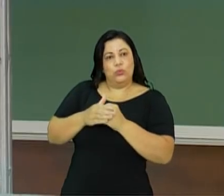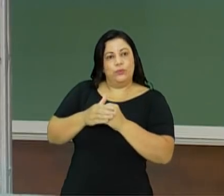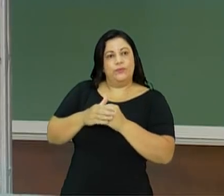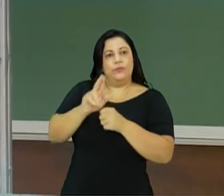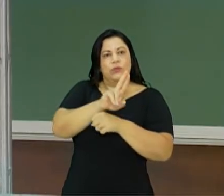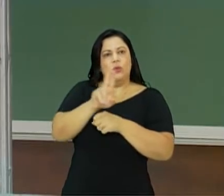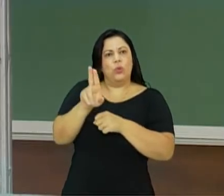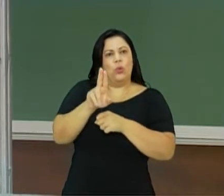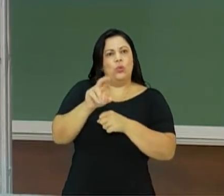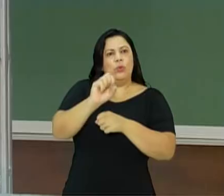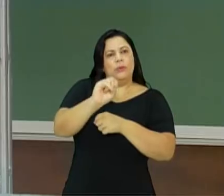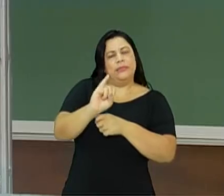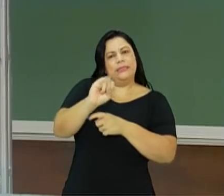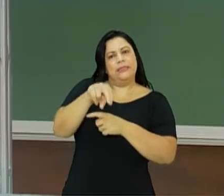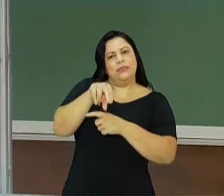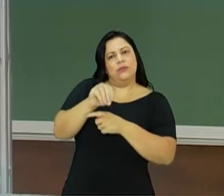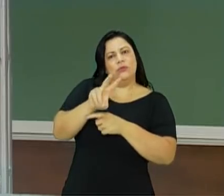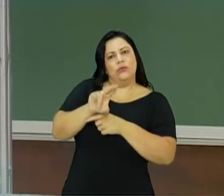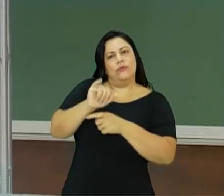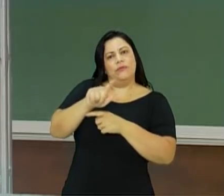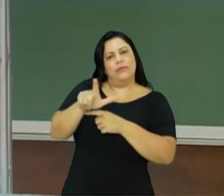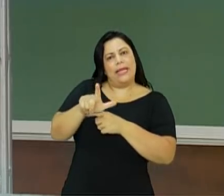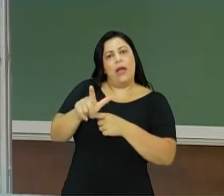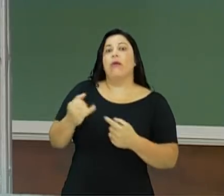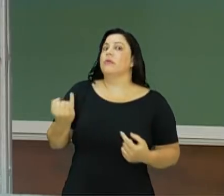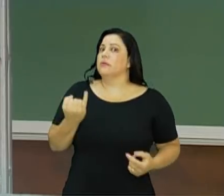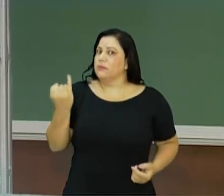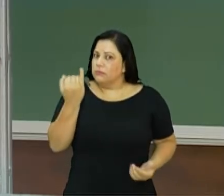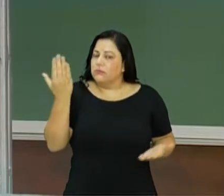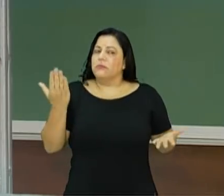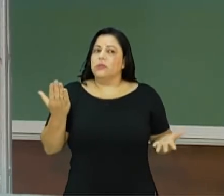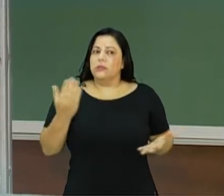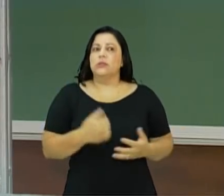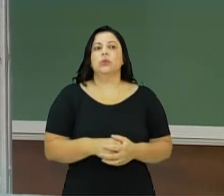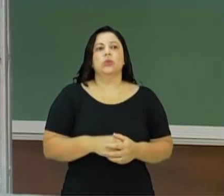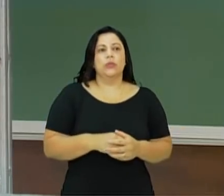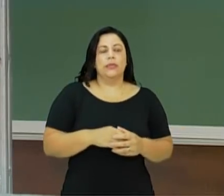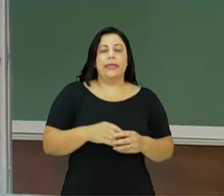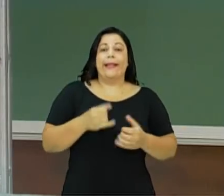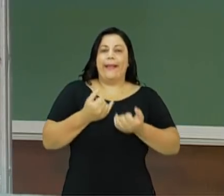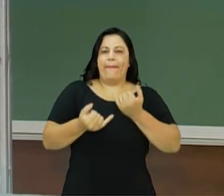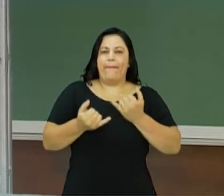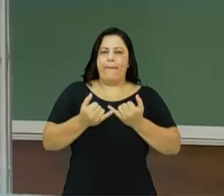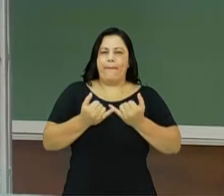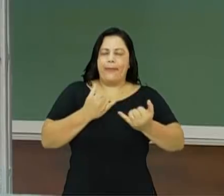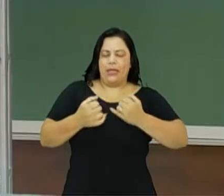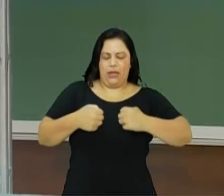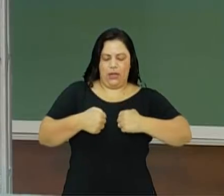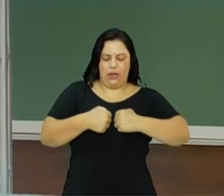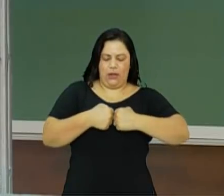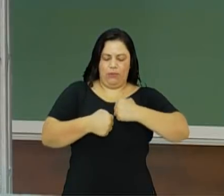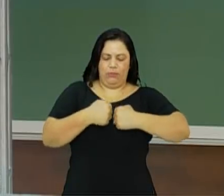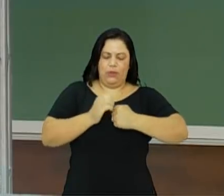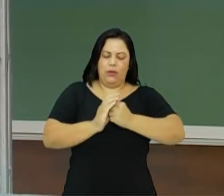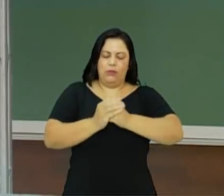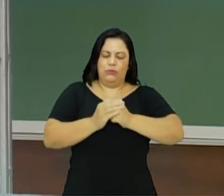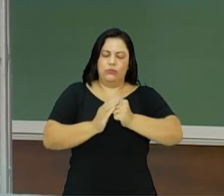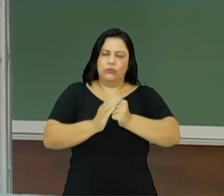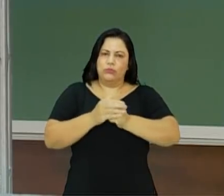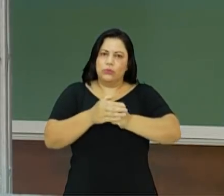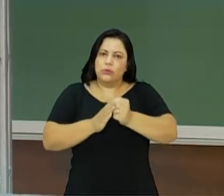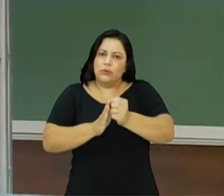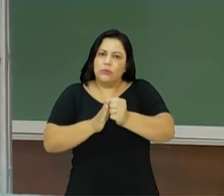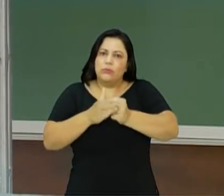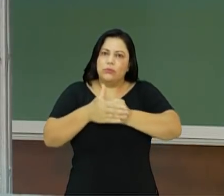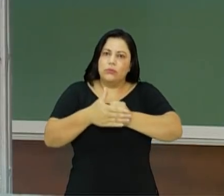líquido sinovial. Ele é importante ter, ele vai fazer ali a função tipo de uma almofadinha, né? E esse líquido ali,